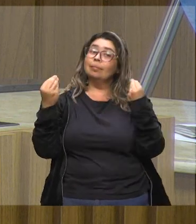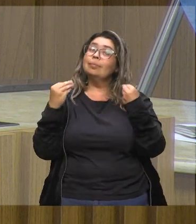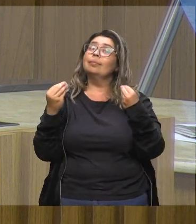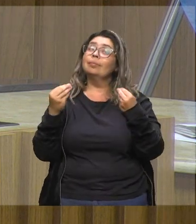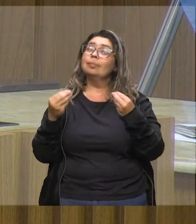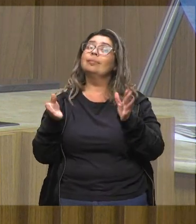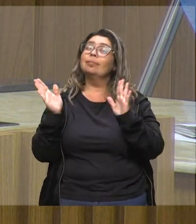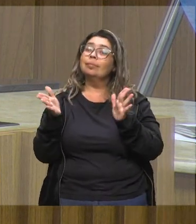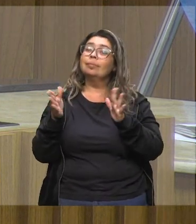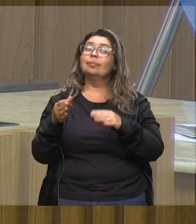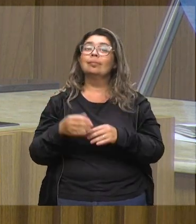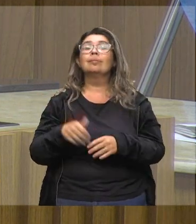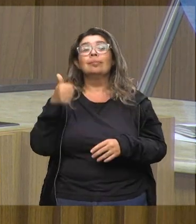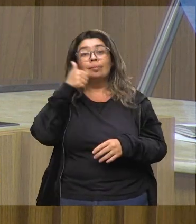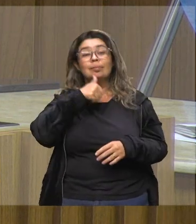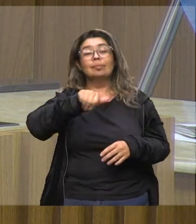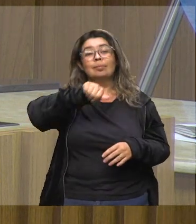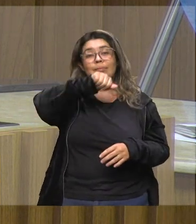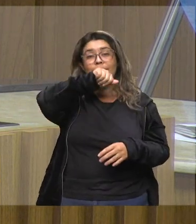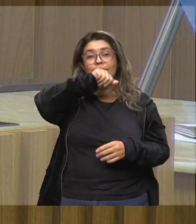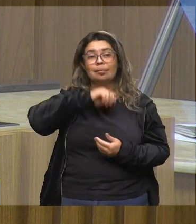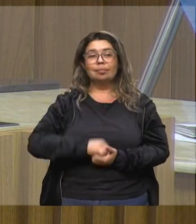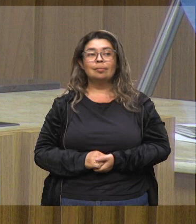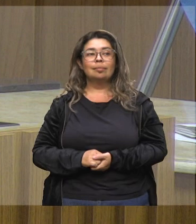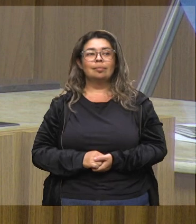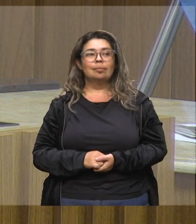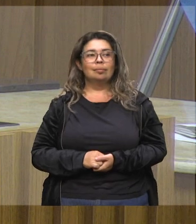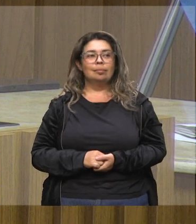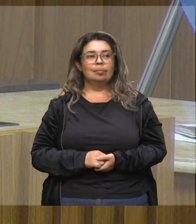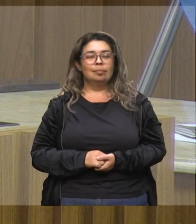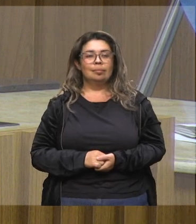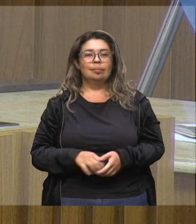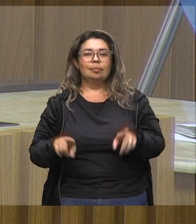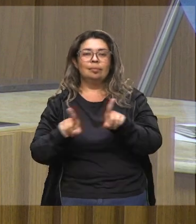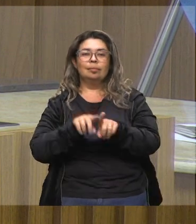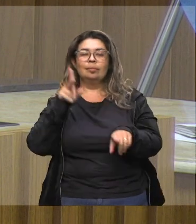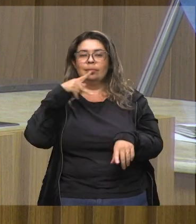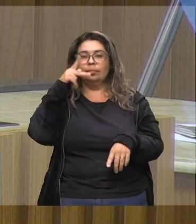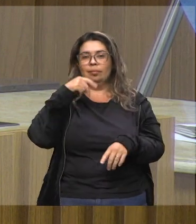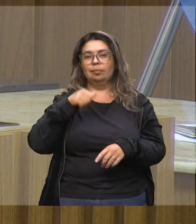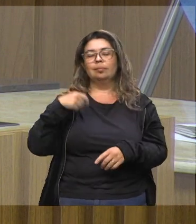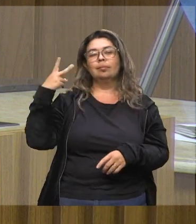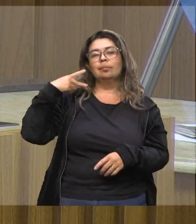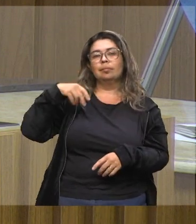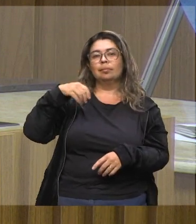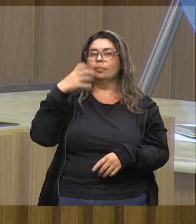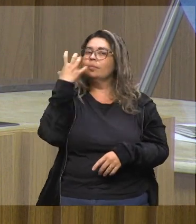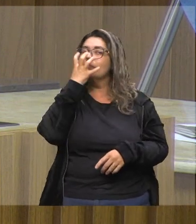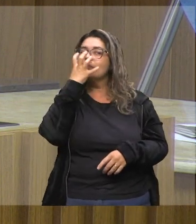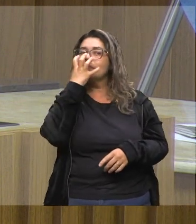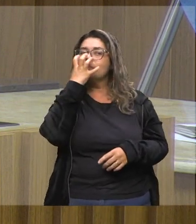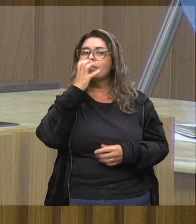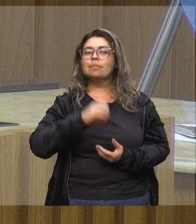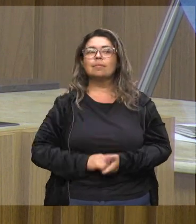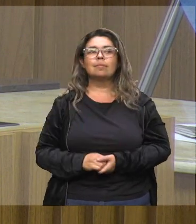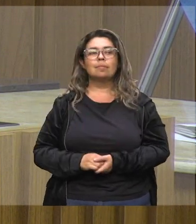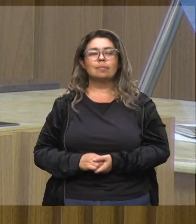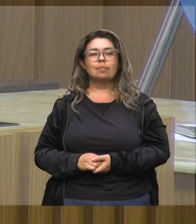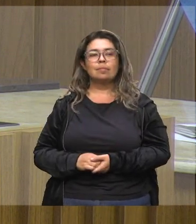como estão essas mães. Como disse o nobre vereador Alexandre Cachorrão,